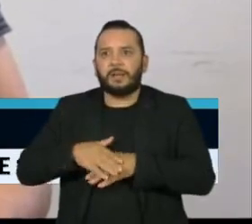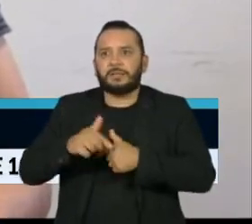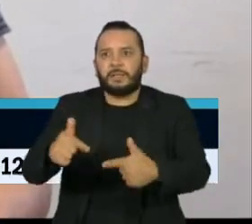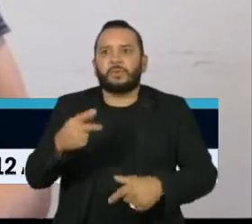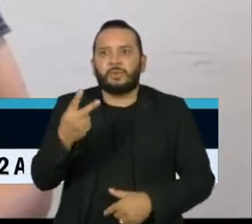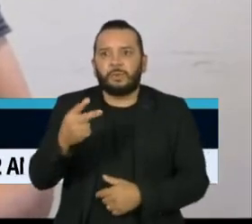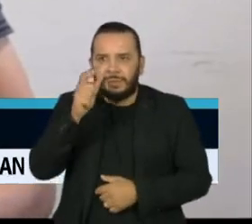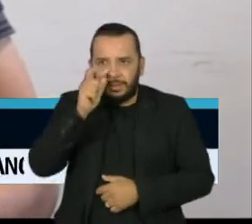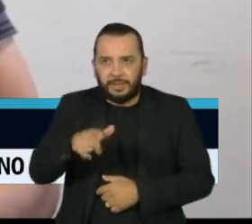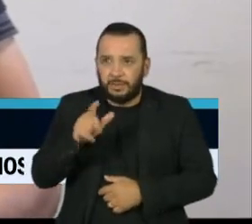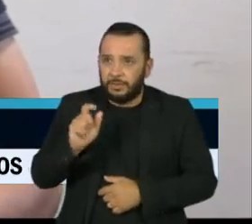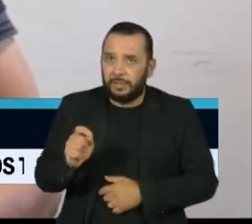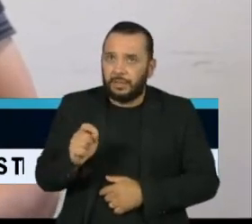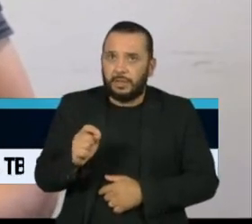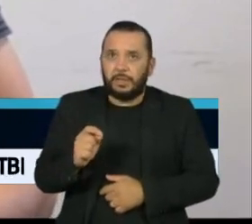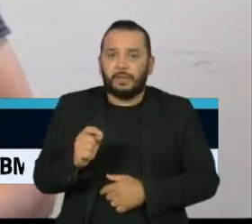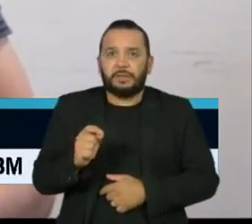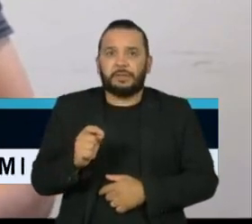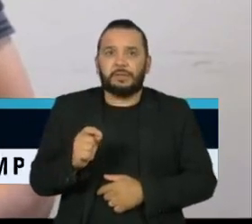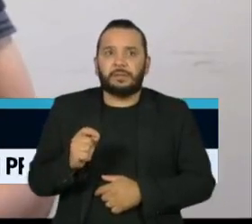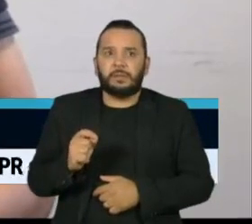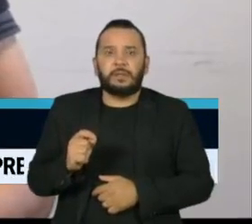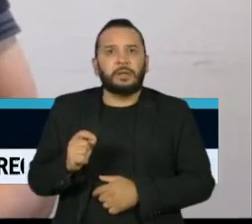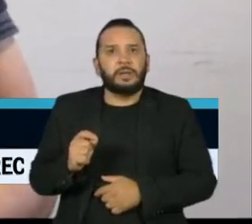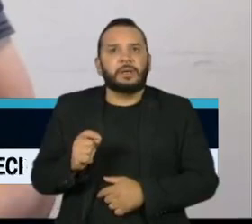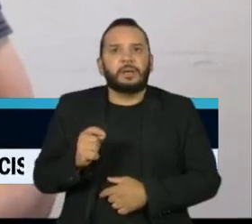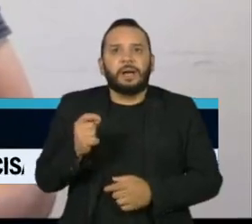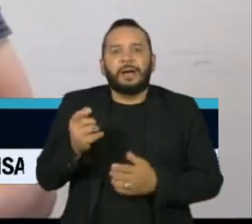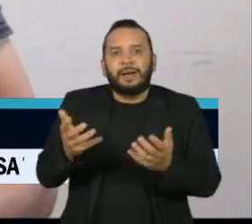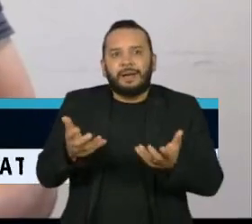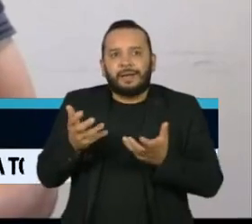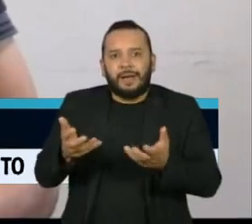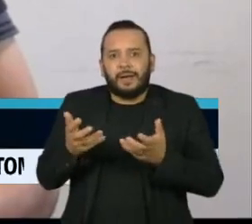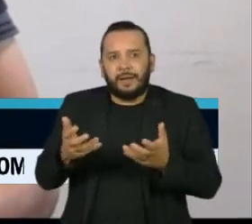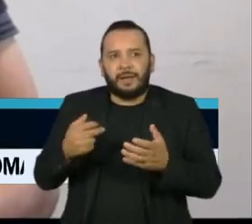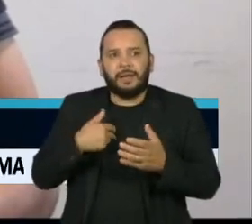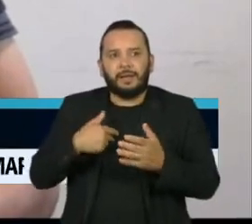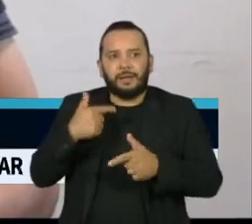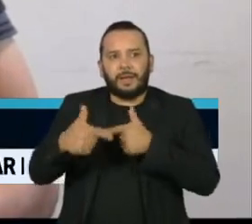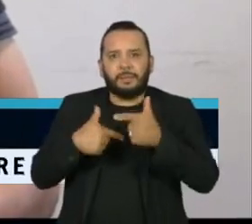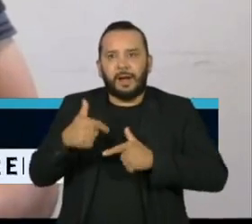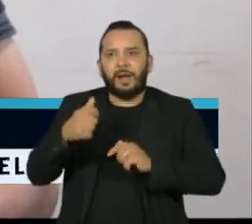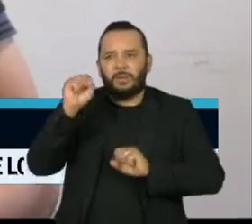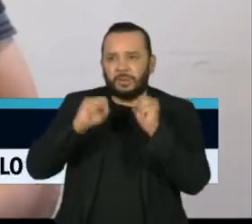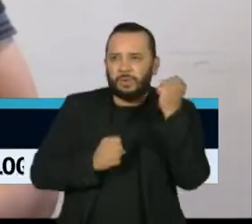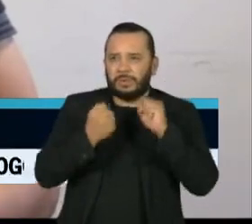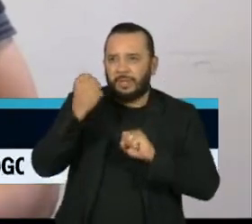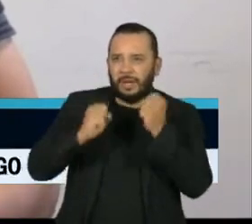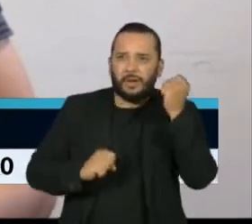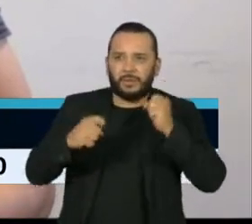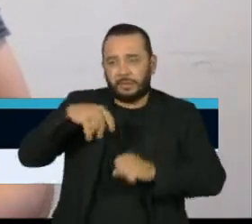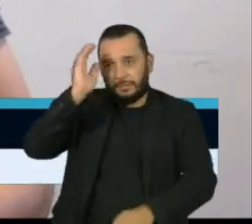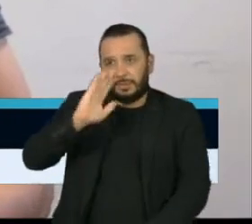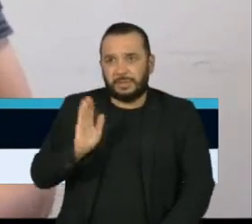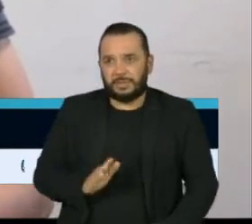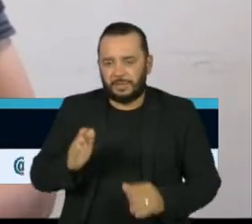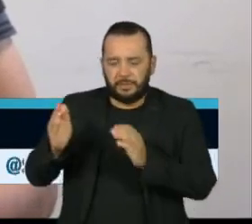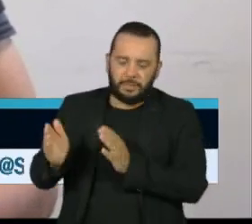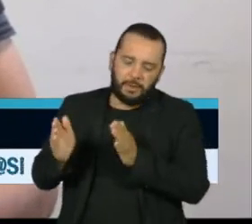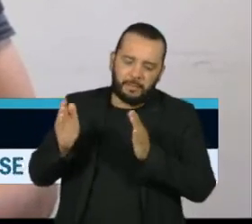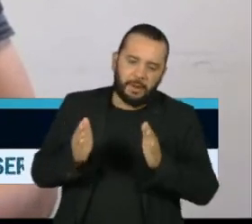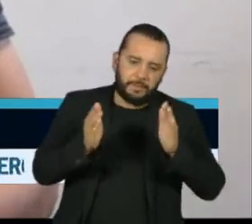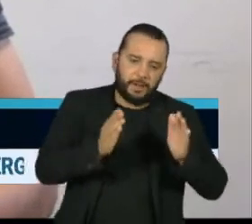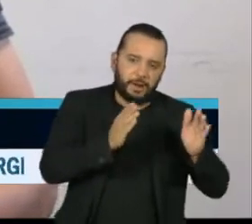o que eles chamam, um, de trazer de volta atividades industriais para o país, trazer de volta essas etapas,